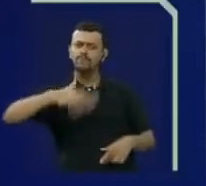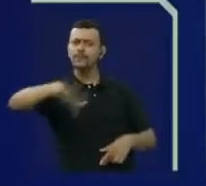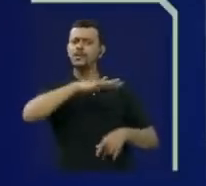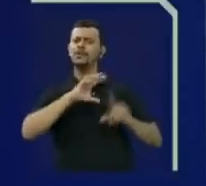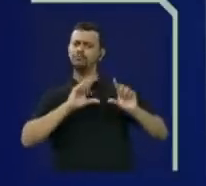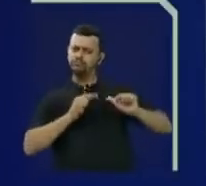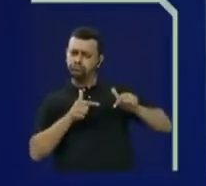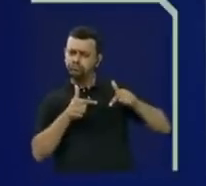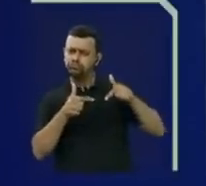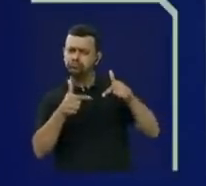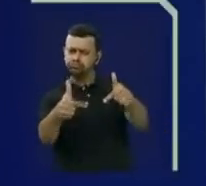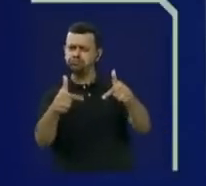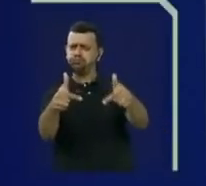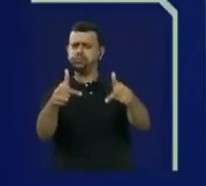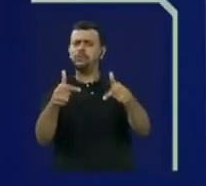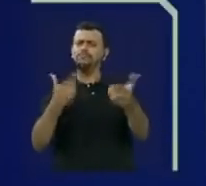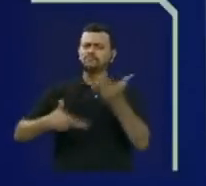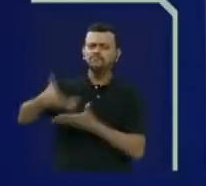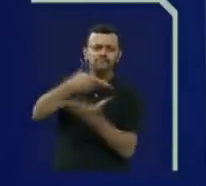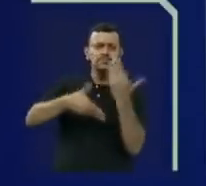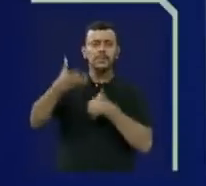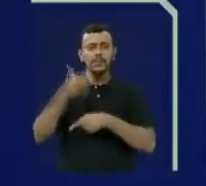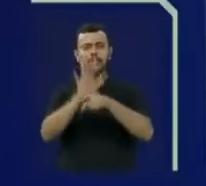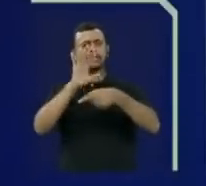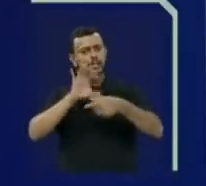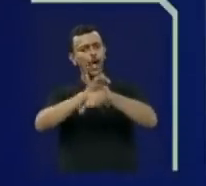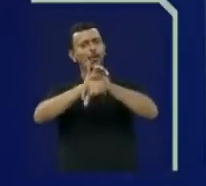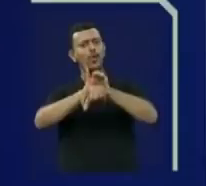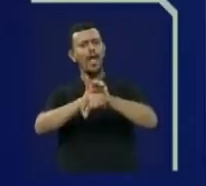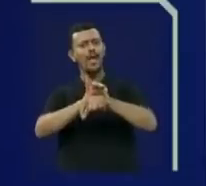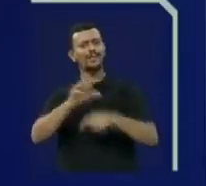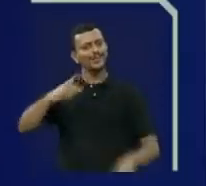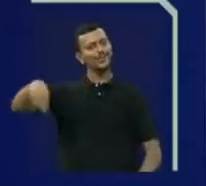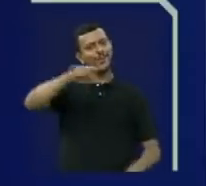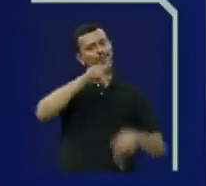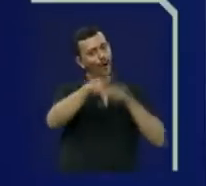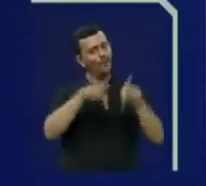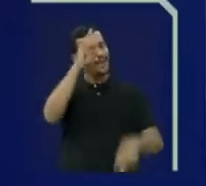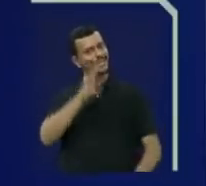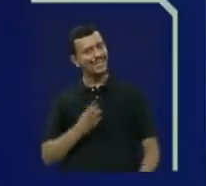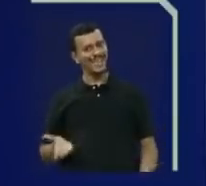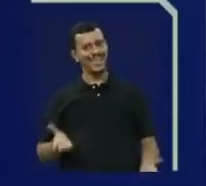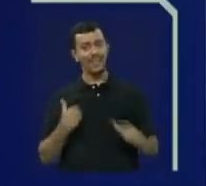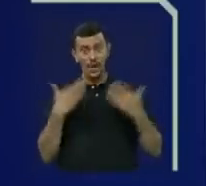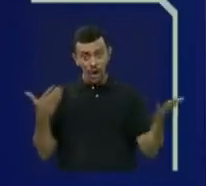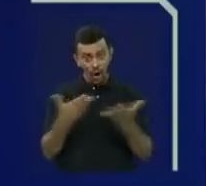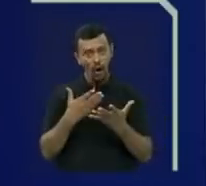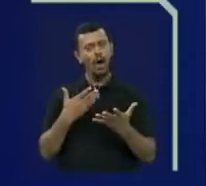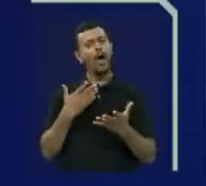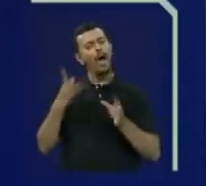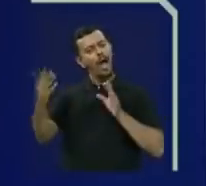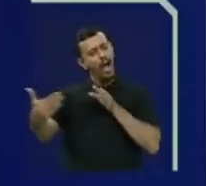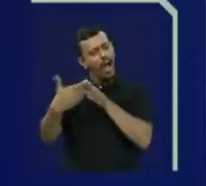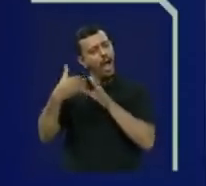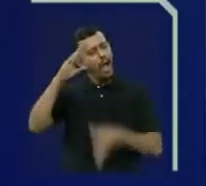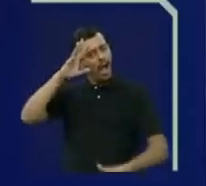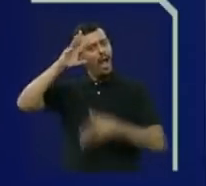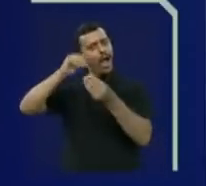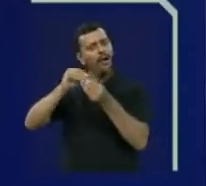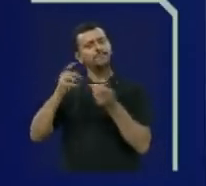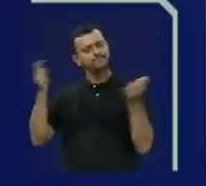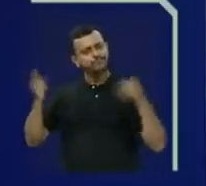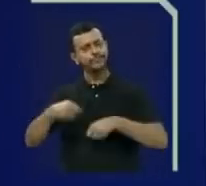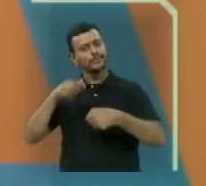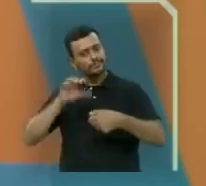contribuem efetivamente para a nossa segurança. E é assim, com base nessa situação, que nós vamos fazer uma segurança